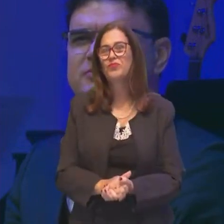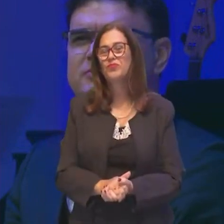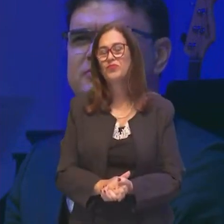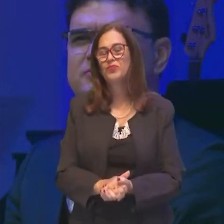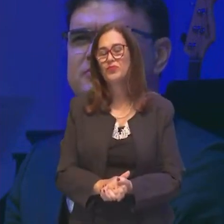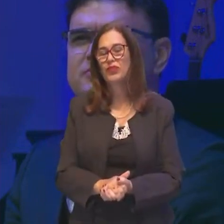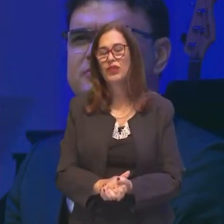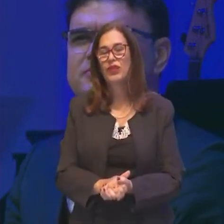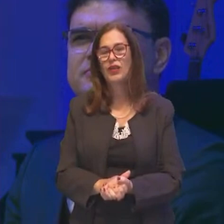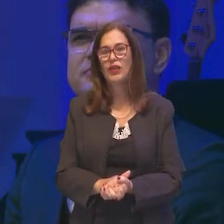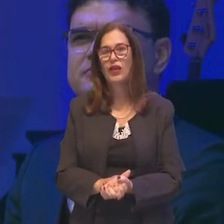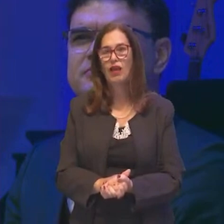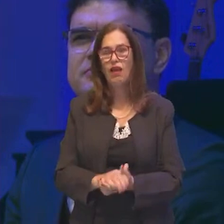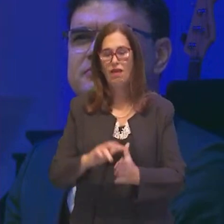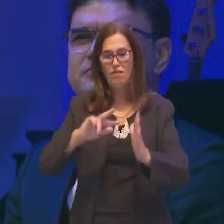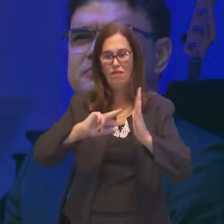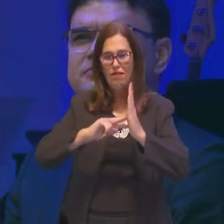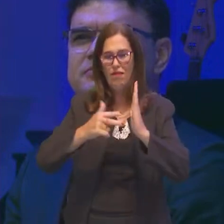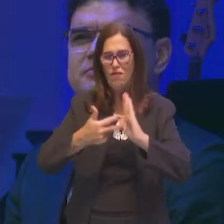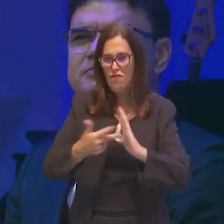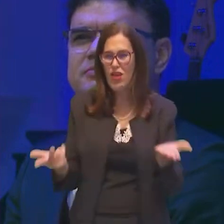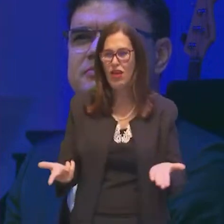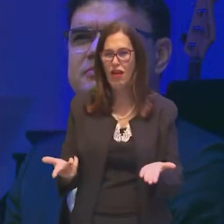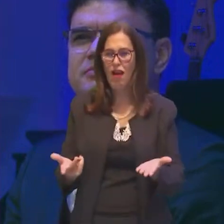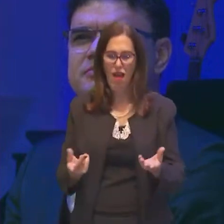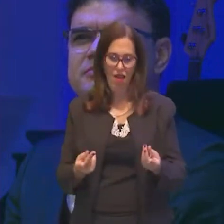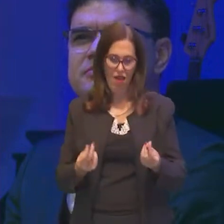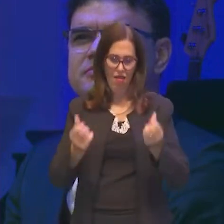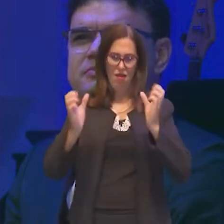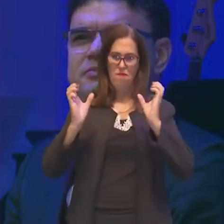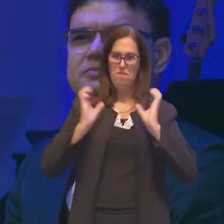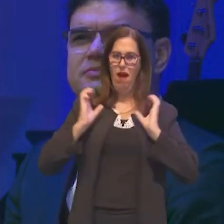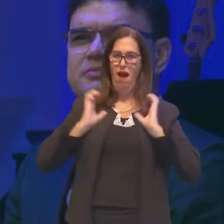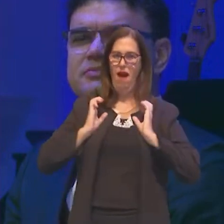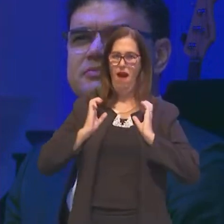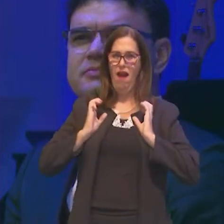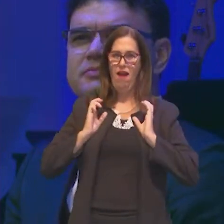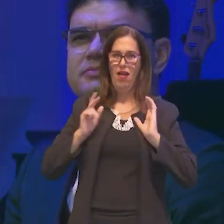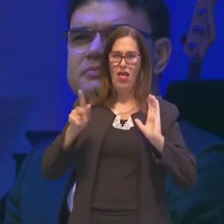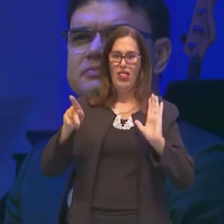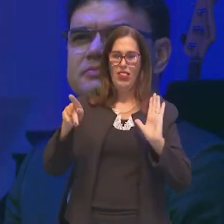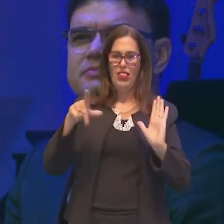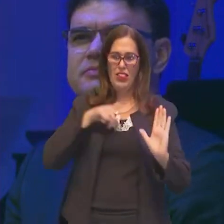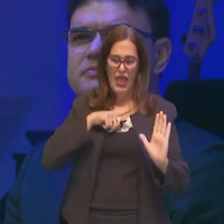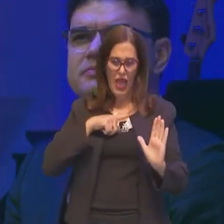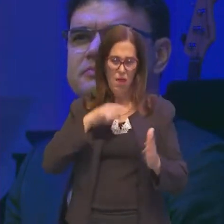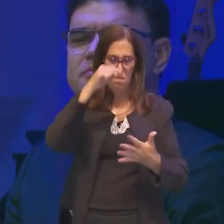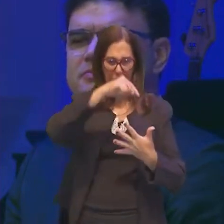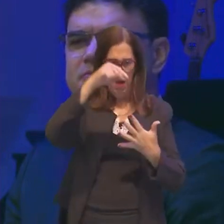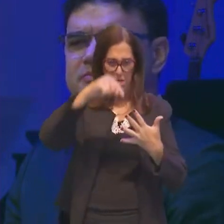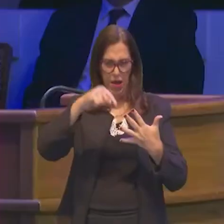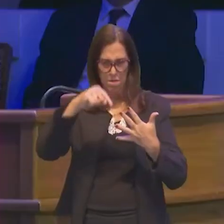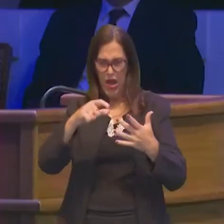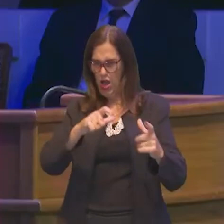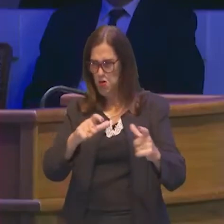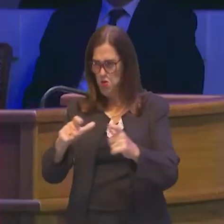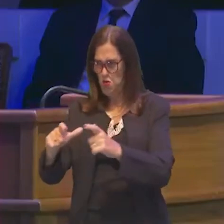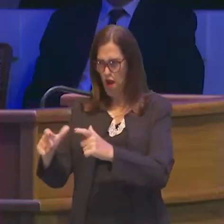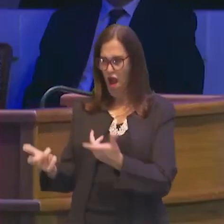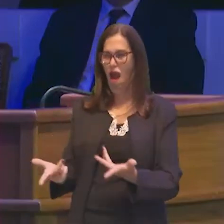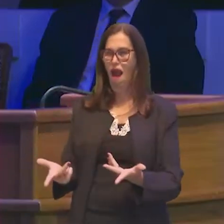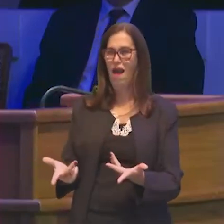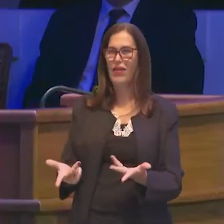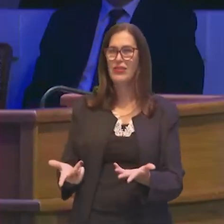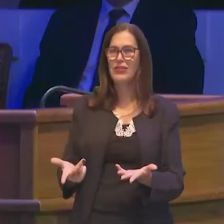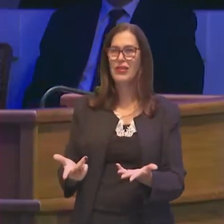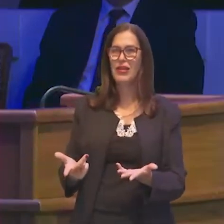que significa riqueza, propriedade, que tem a ver exatamente com aquilo